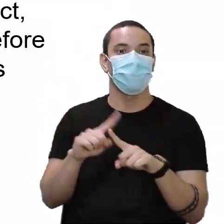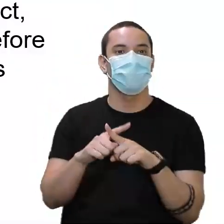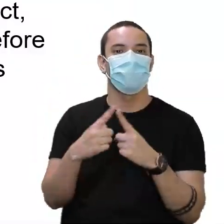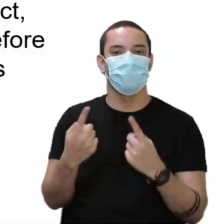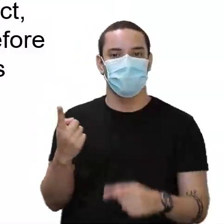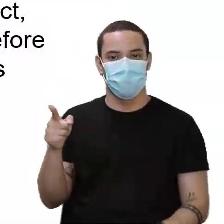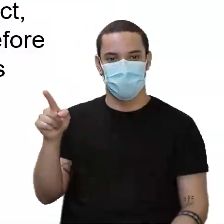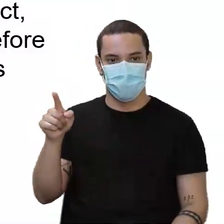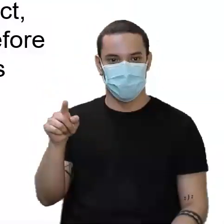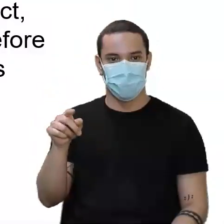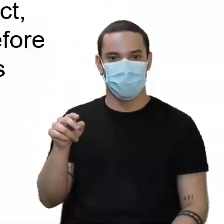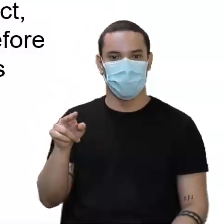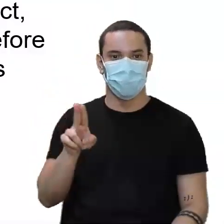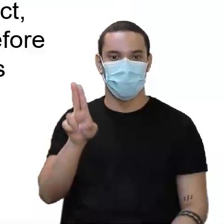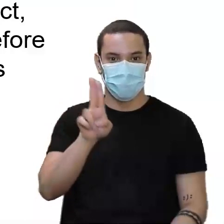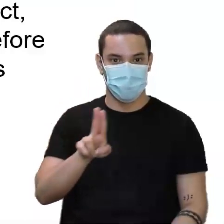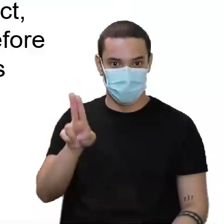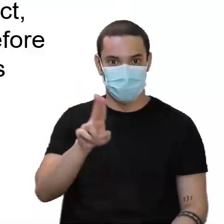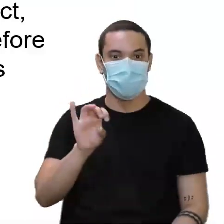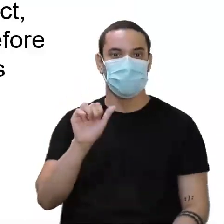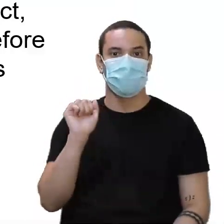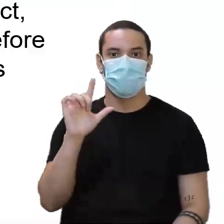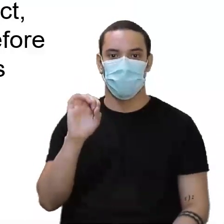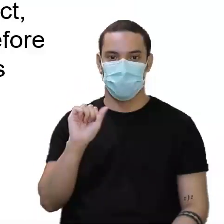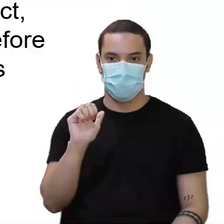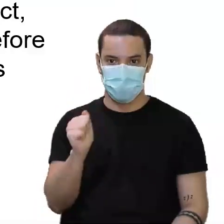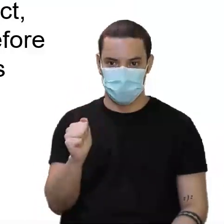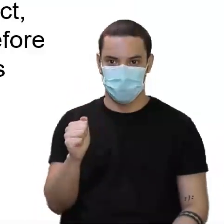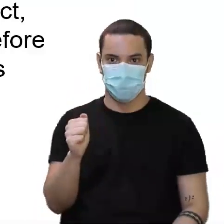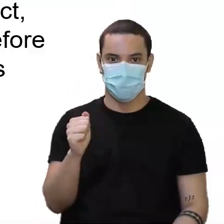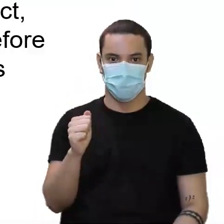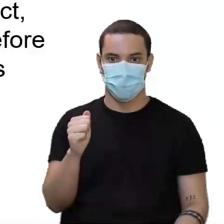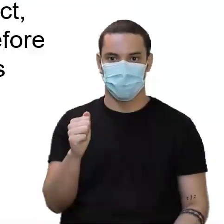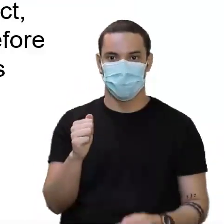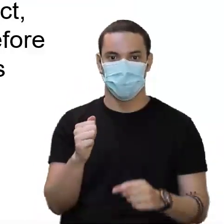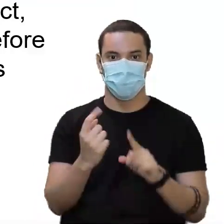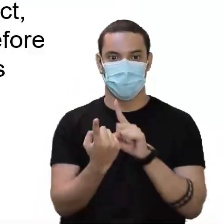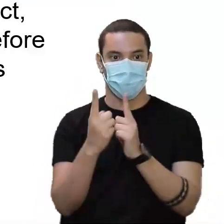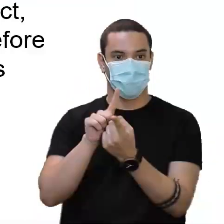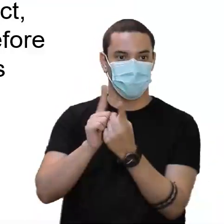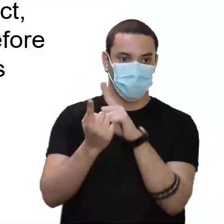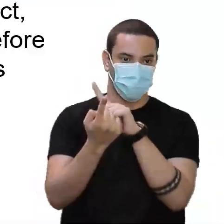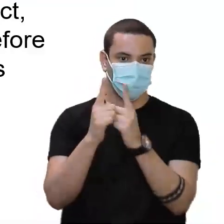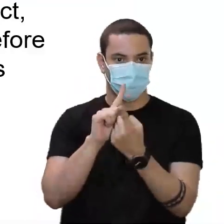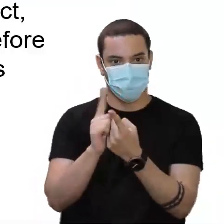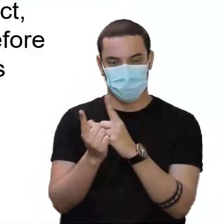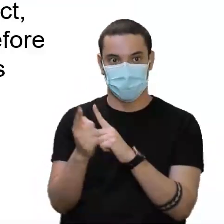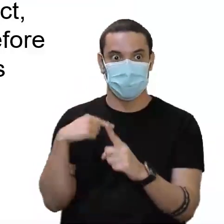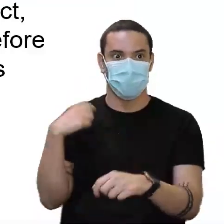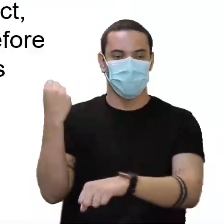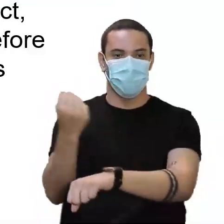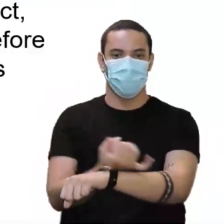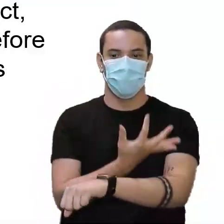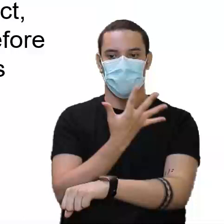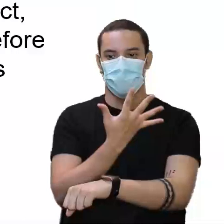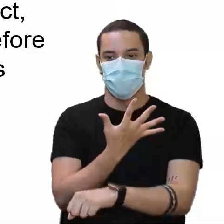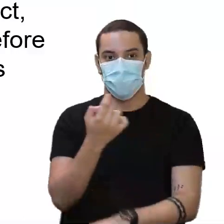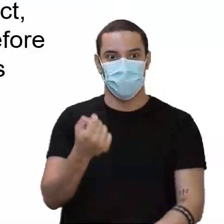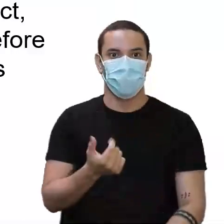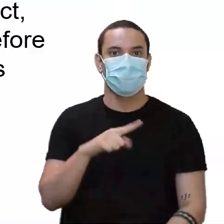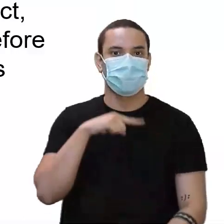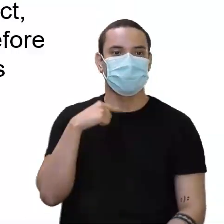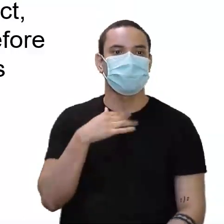dançaram dançaram salsa, certo? They had... Eita, me emocionei com a salsa e eu quase não saio a